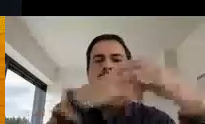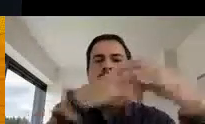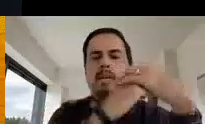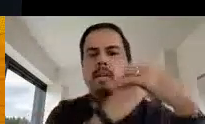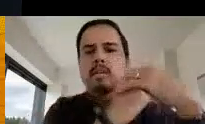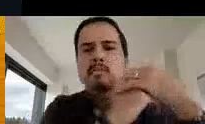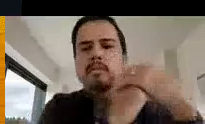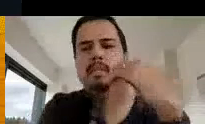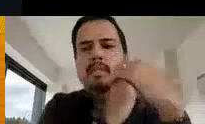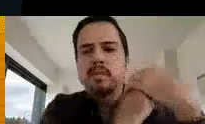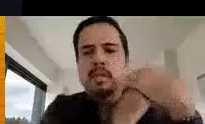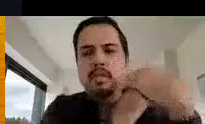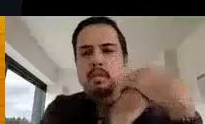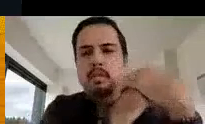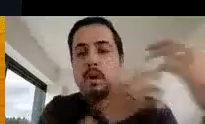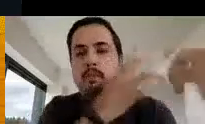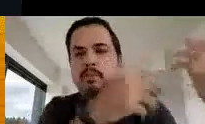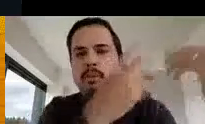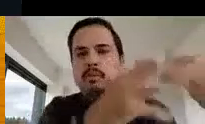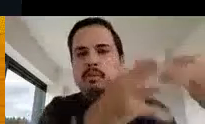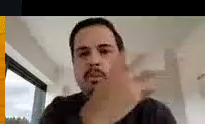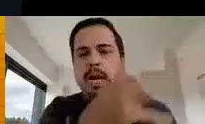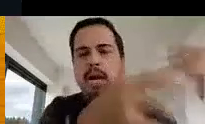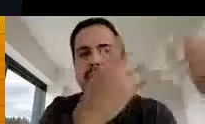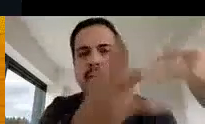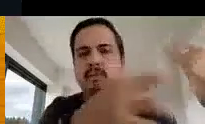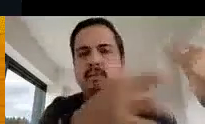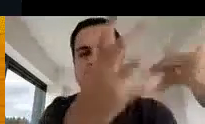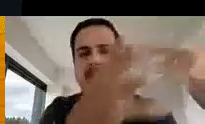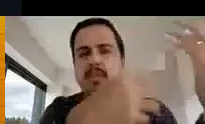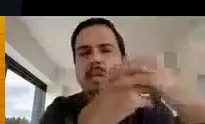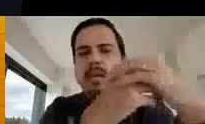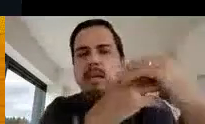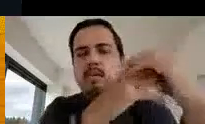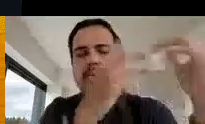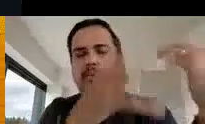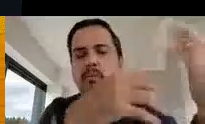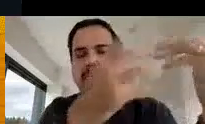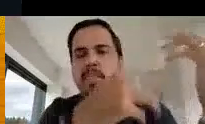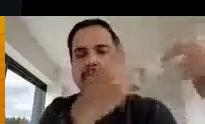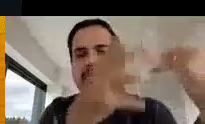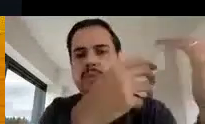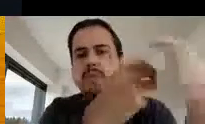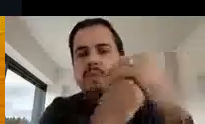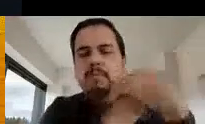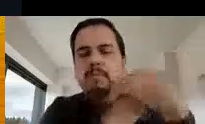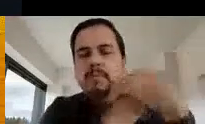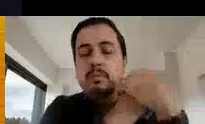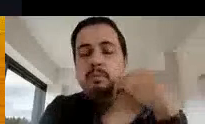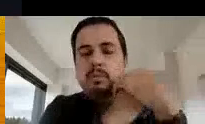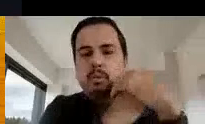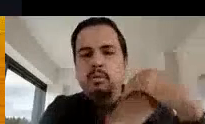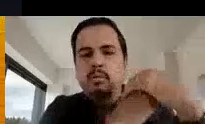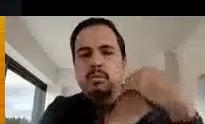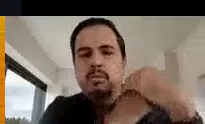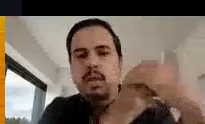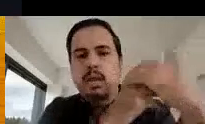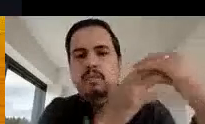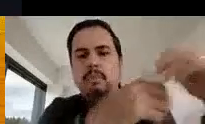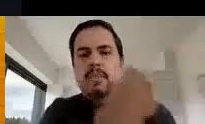clientes. É claro que, eventualmente, você, ao produzir content marketing, né, você fazer content marketing, você fazer produção